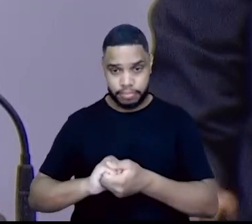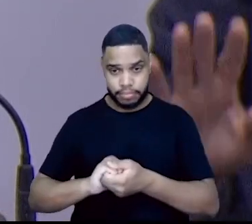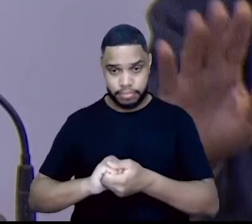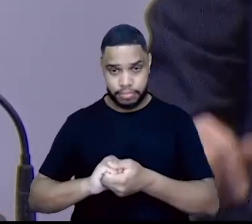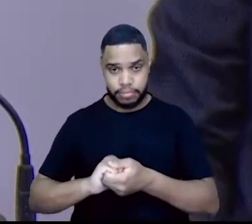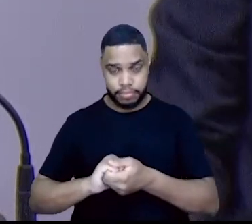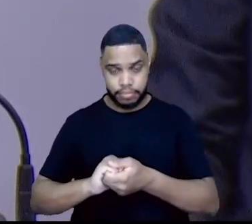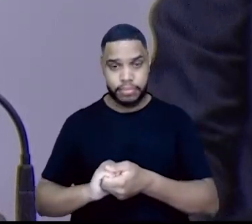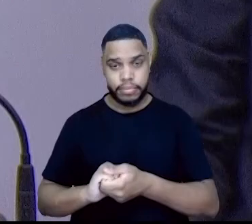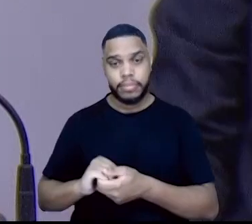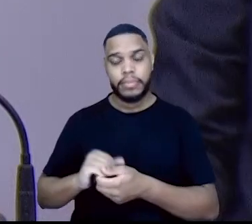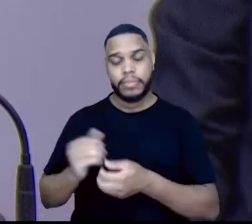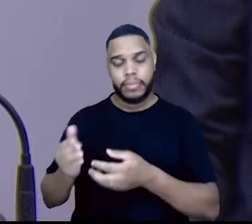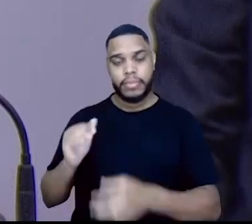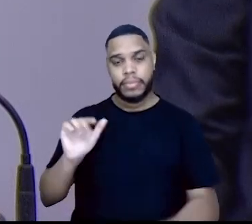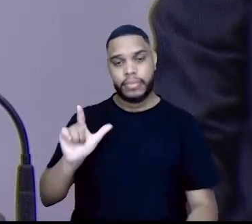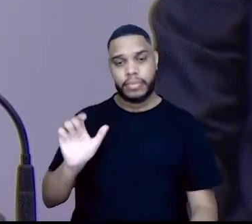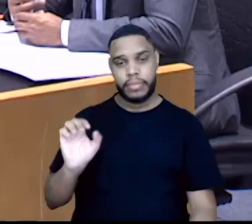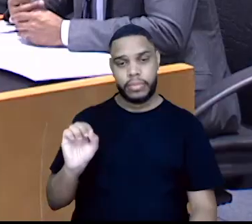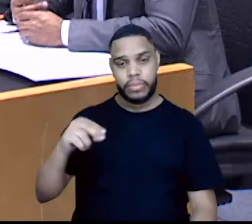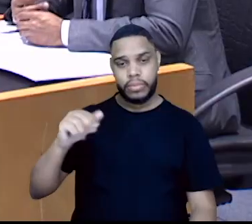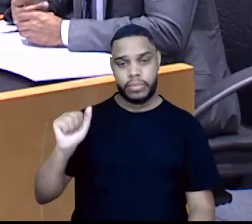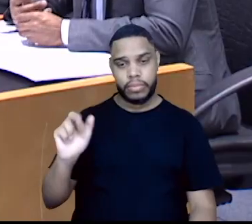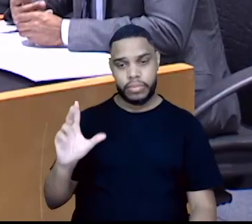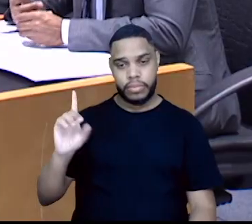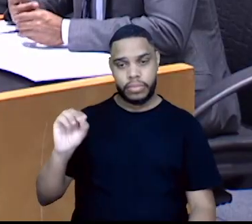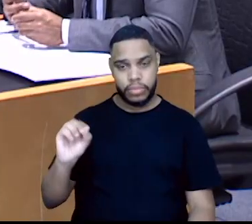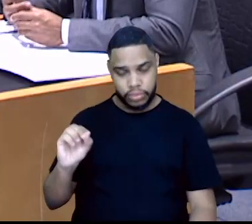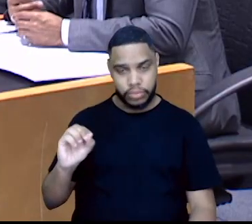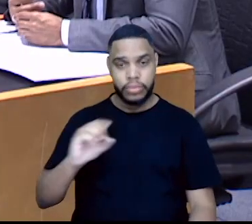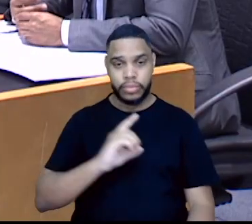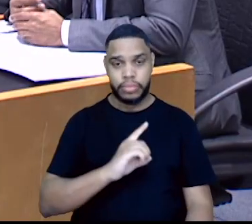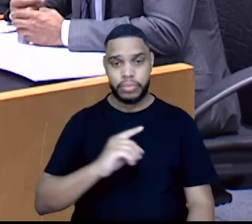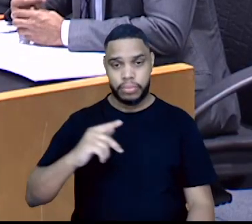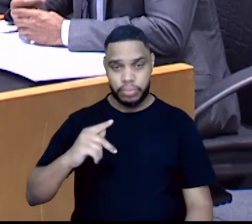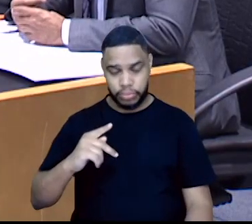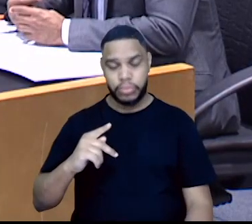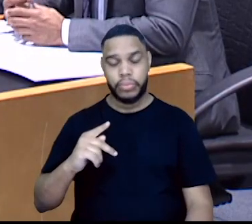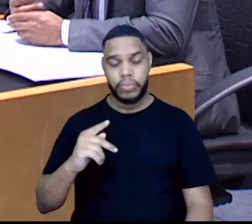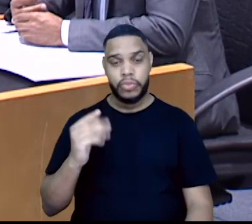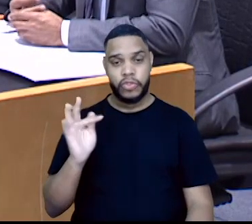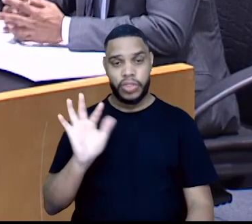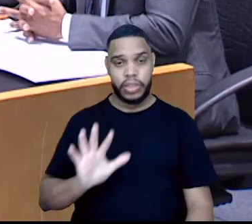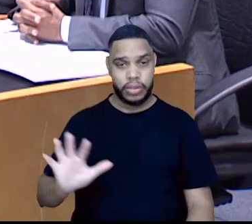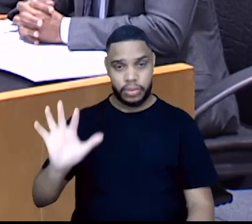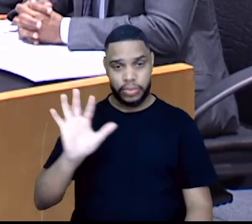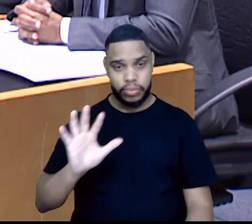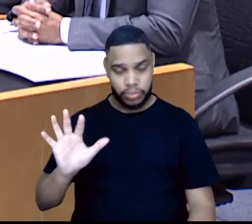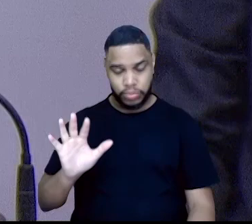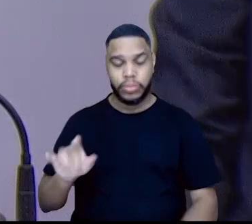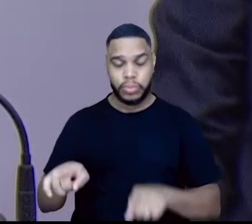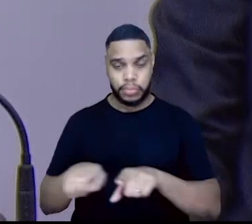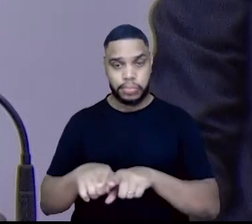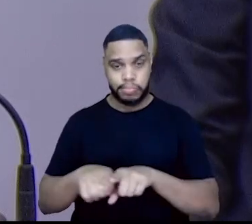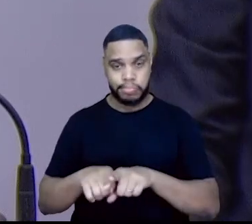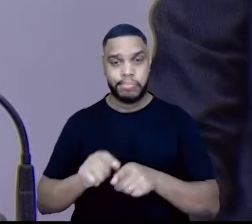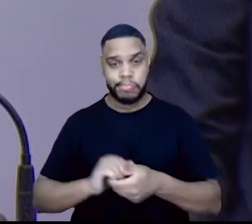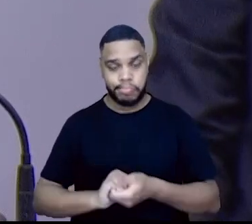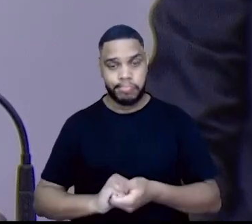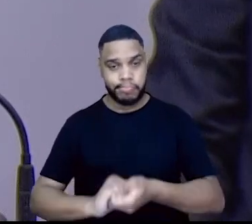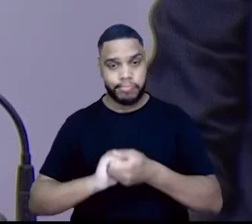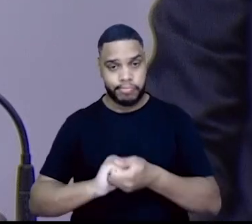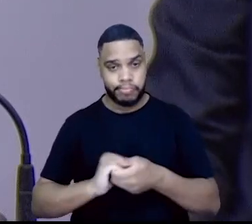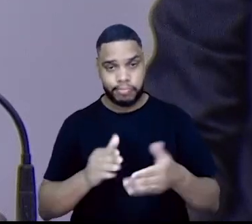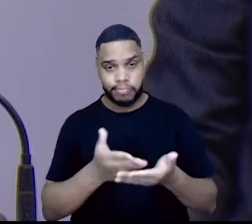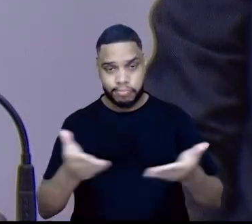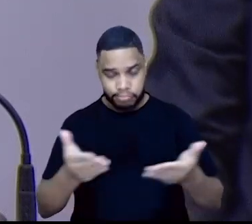doutor Leonardo Cardoso de Magalhães, defensor público-geral federal, na pessoa de Sua Excelência. Cumprimento os membros da